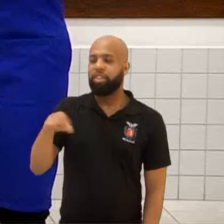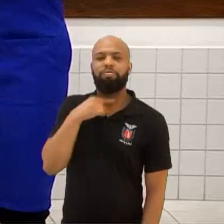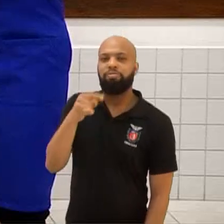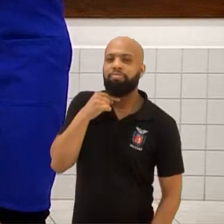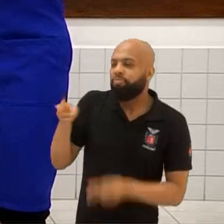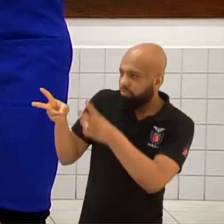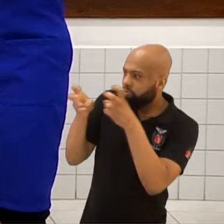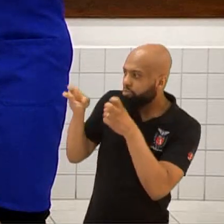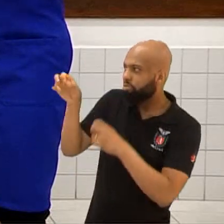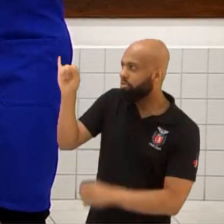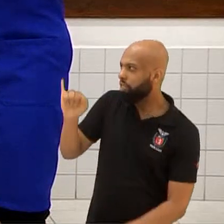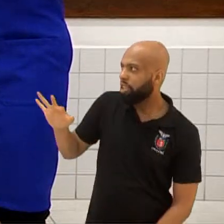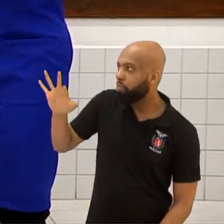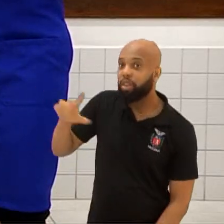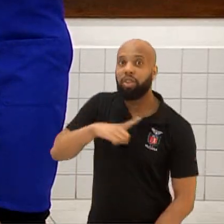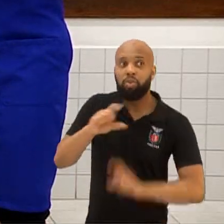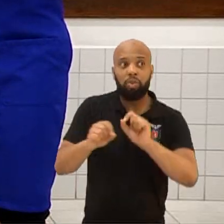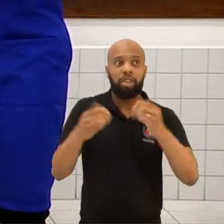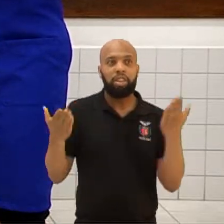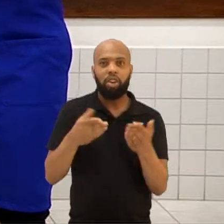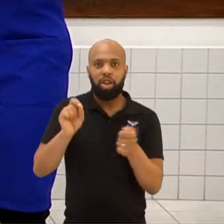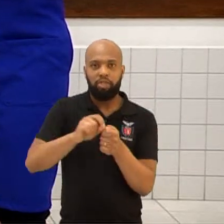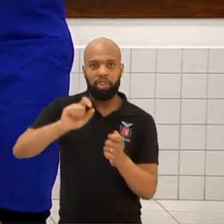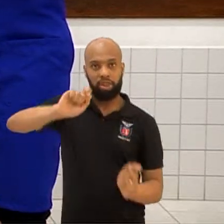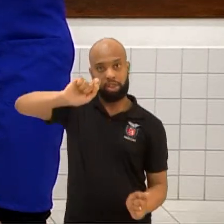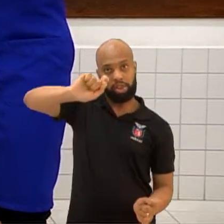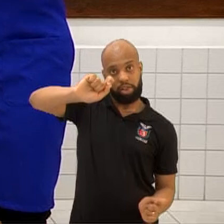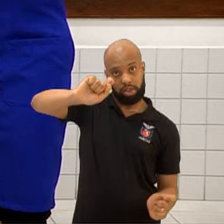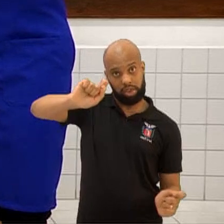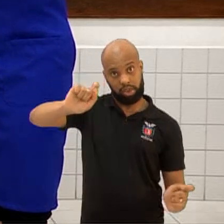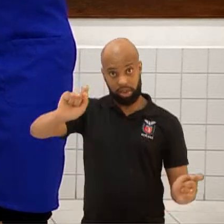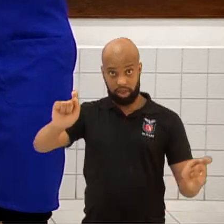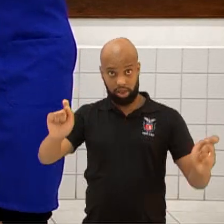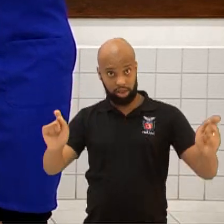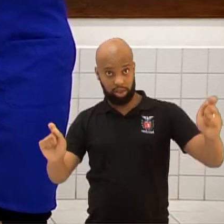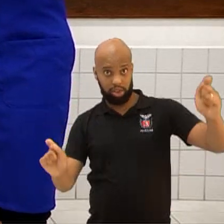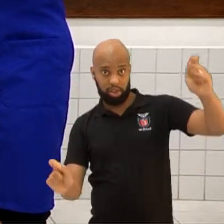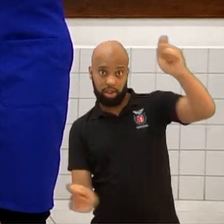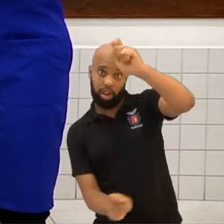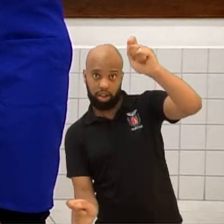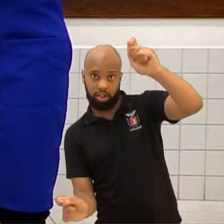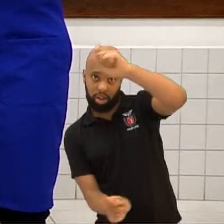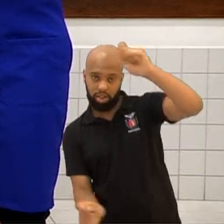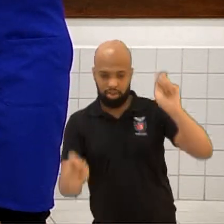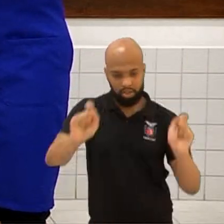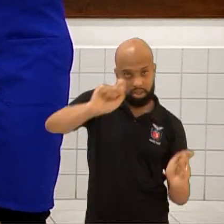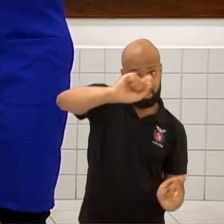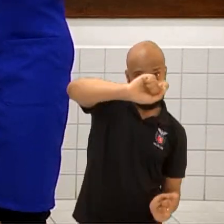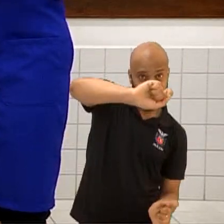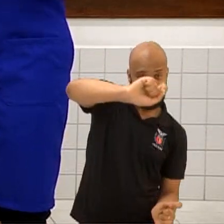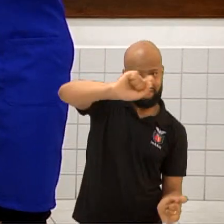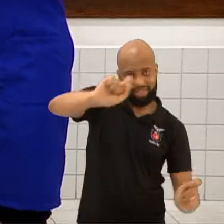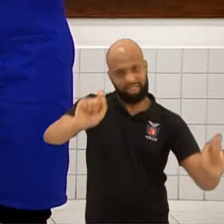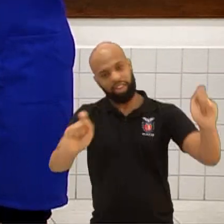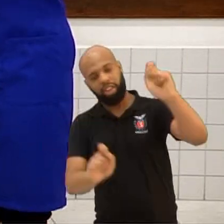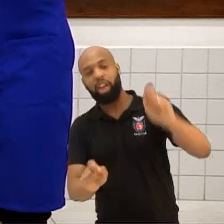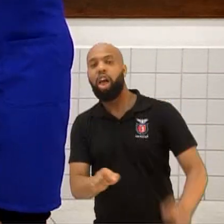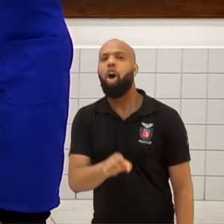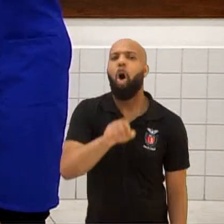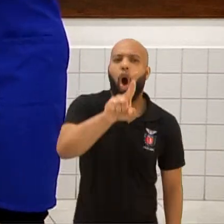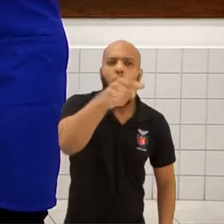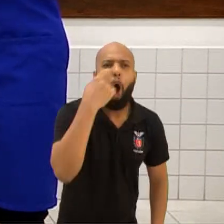aqui no desenho, o que nós vamos fazer? Nós vamos girar um pouquinho essa figura, né? E você pode fazer, sempre que você